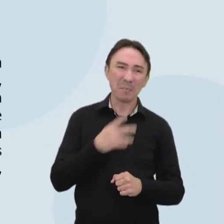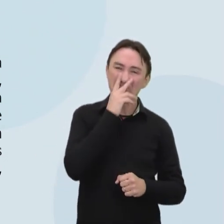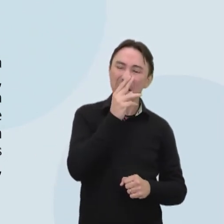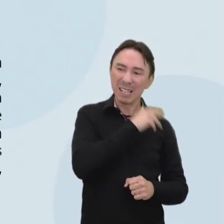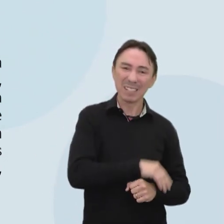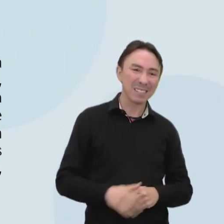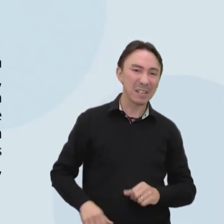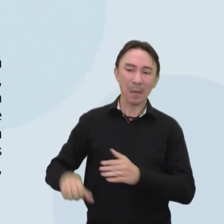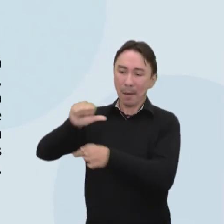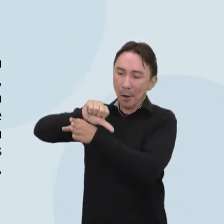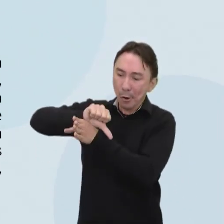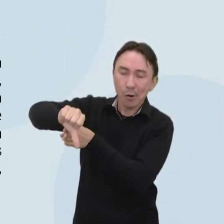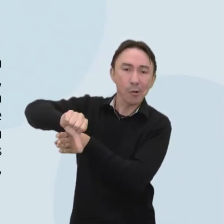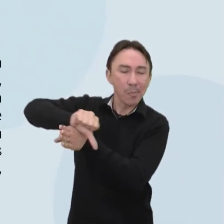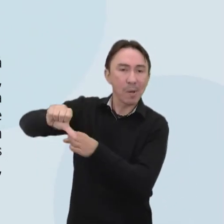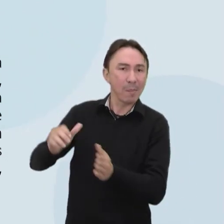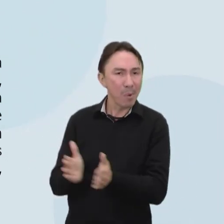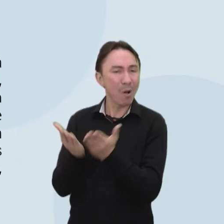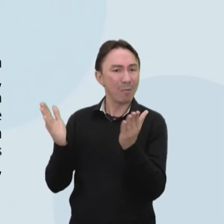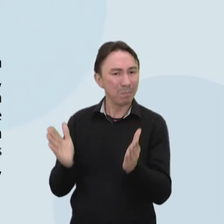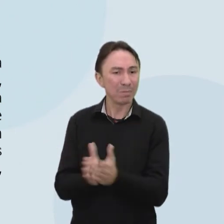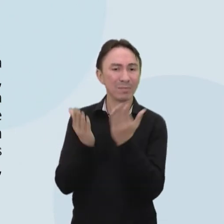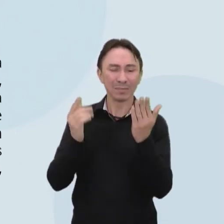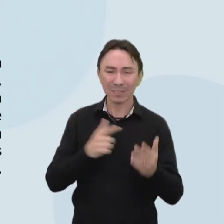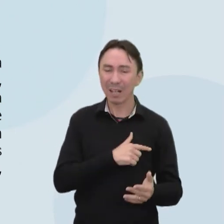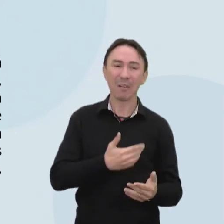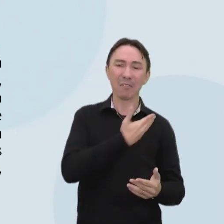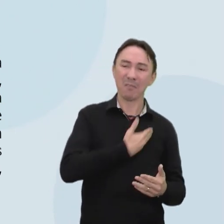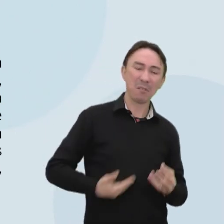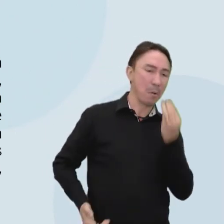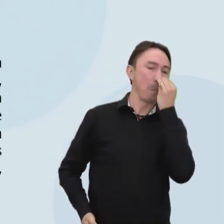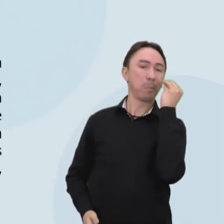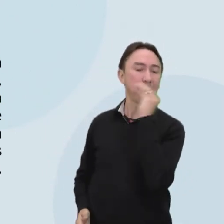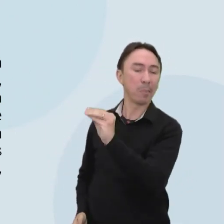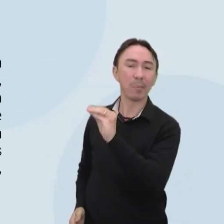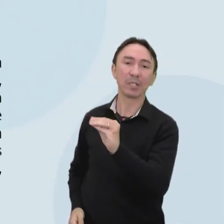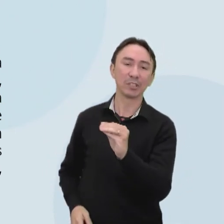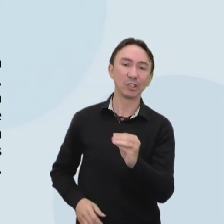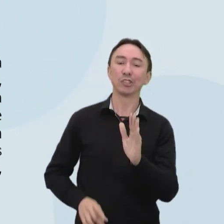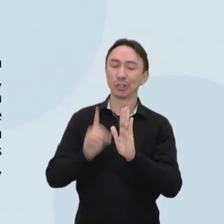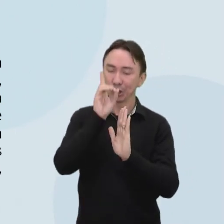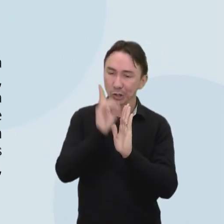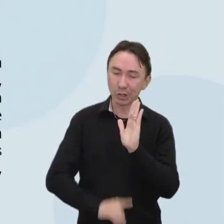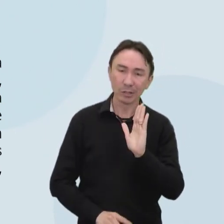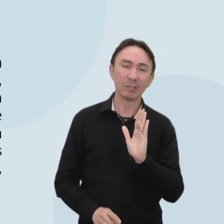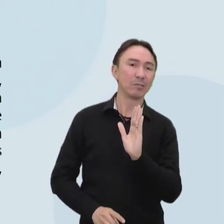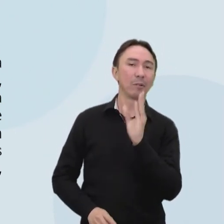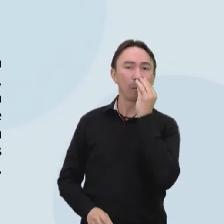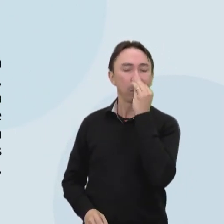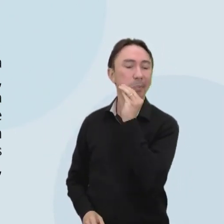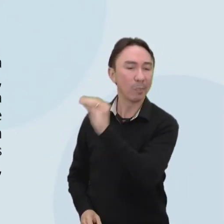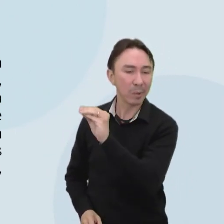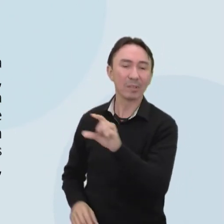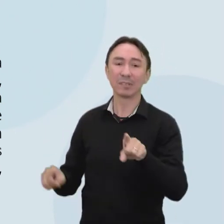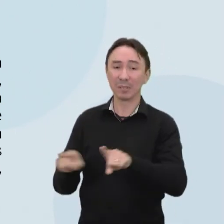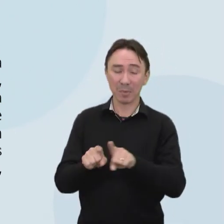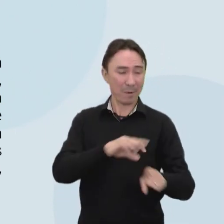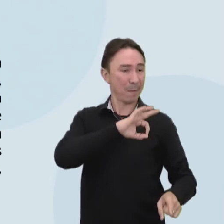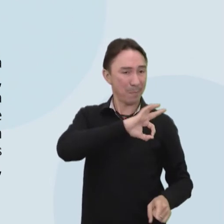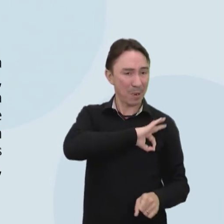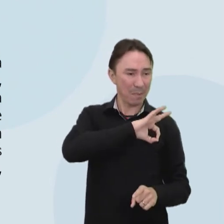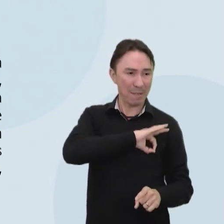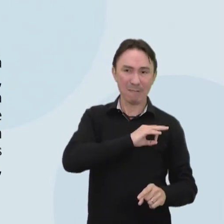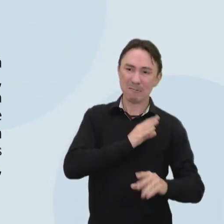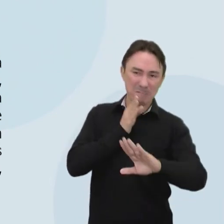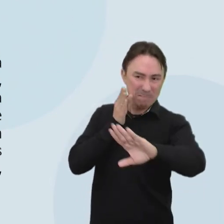Estado em vários campos e tantas outras violações de direitos, assim como com as operações policiais que frequentemente terminam em